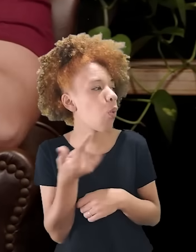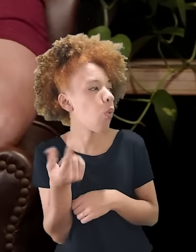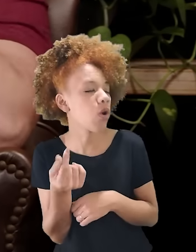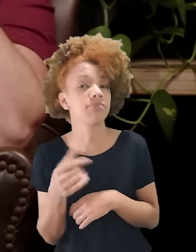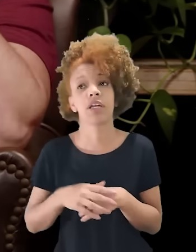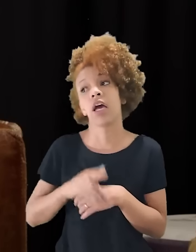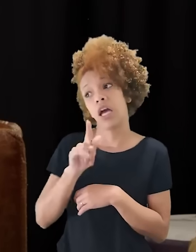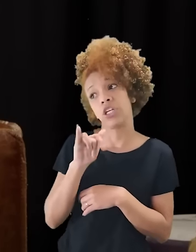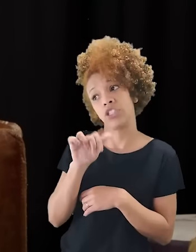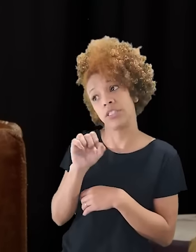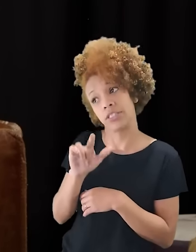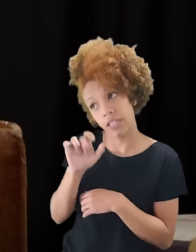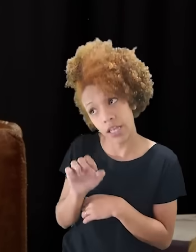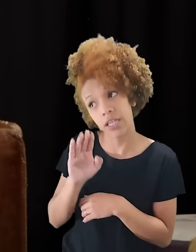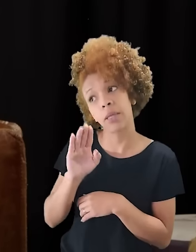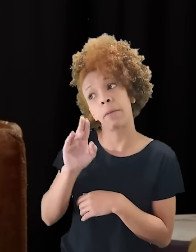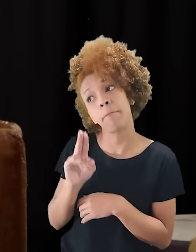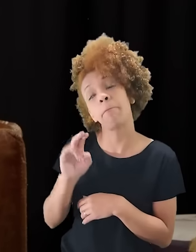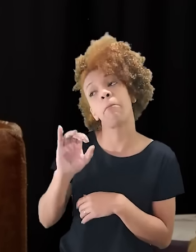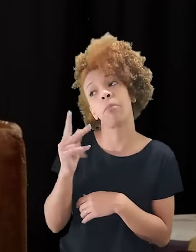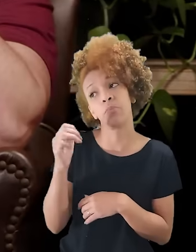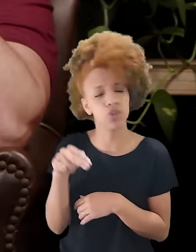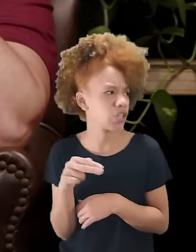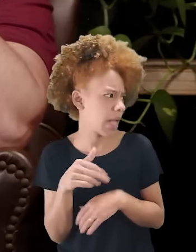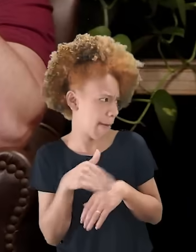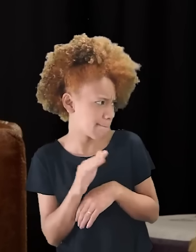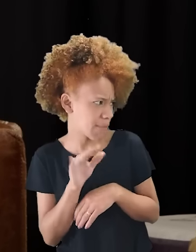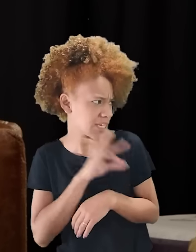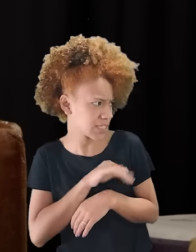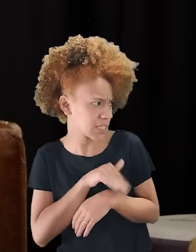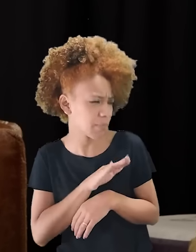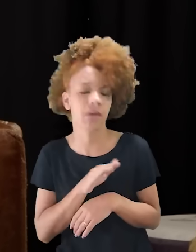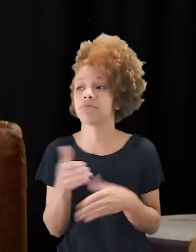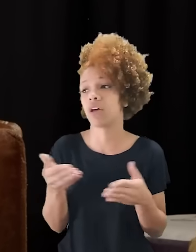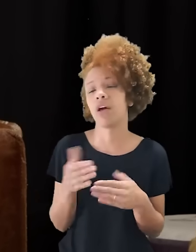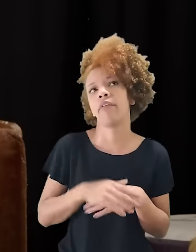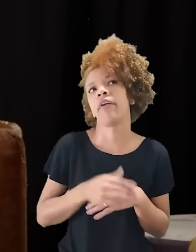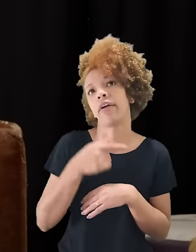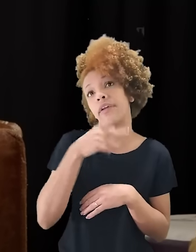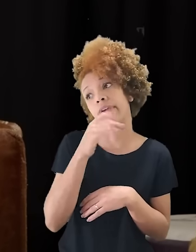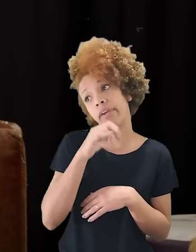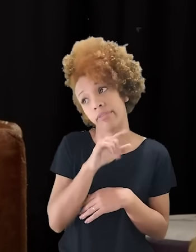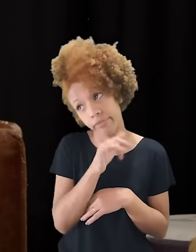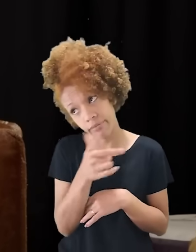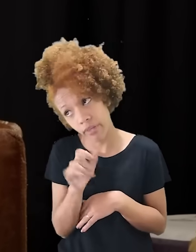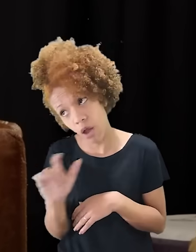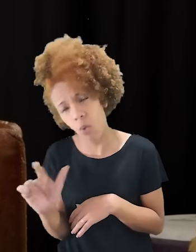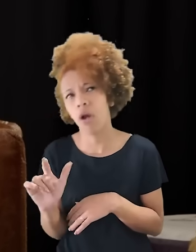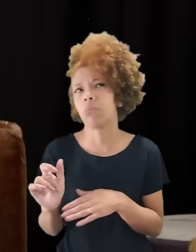fazer essa volta a Gisele bint por exemplo é ela é a mais bem paga ainda é ã é diz que agora é a quem da o Jenner